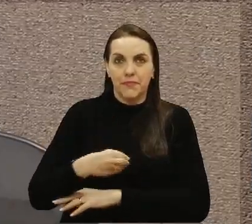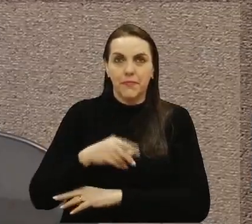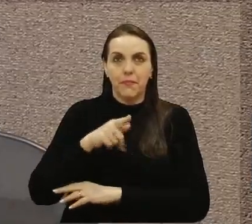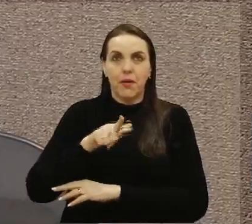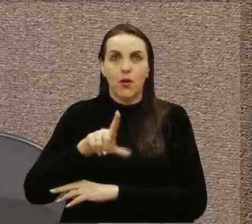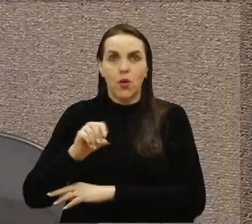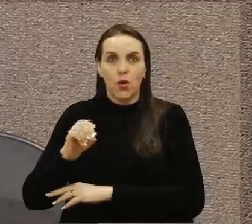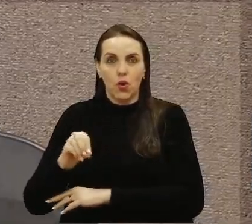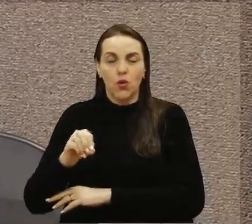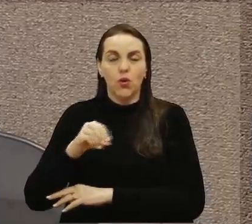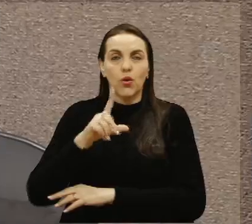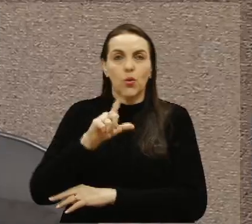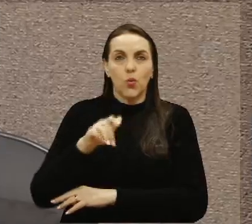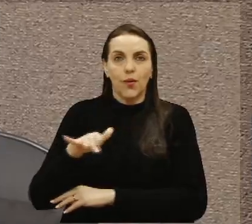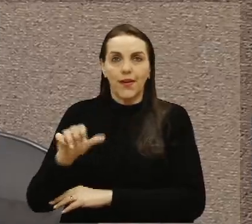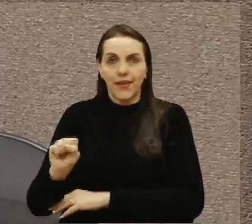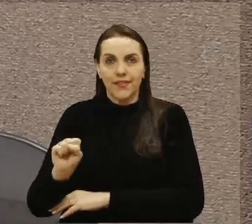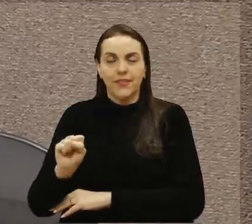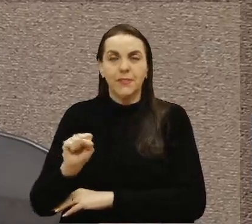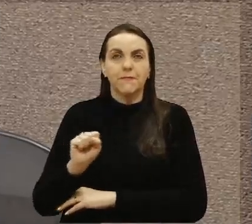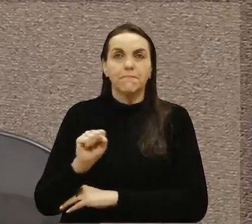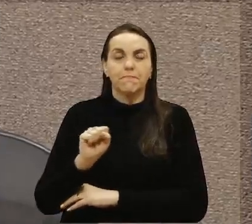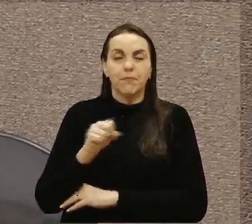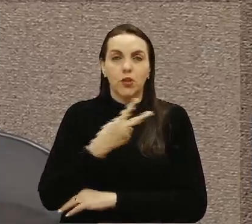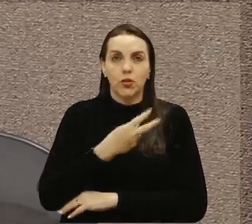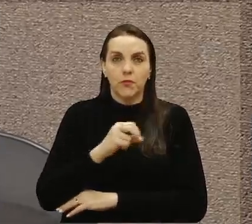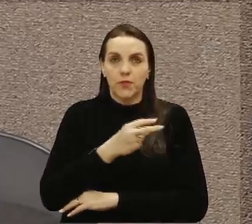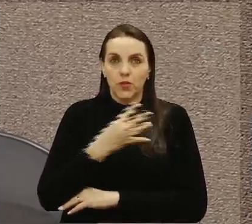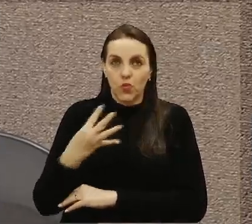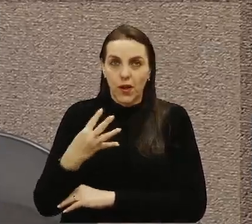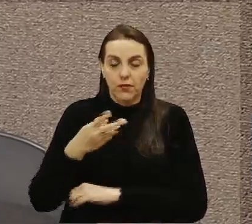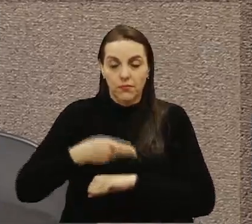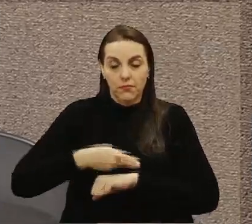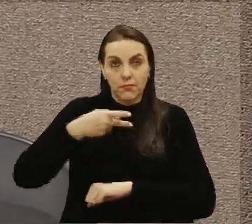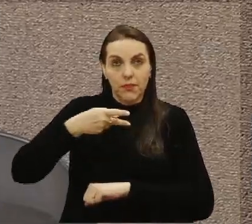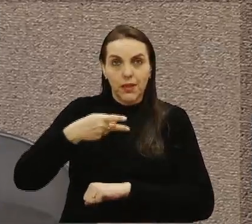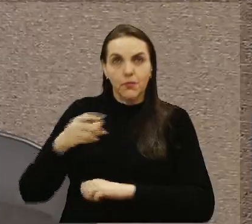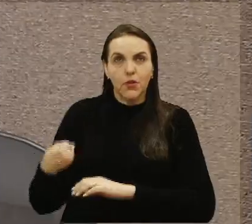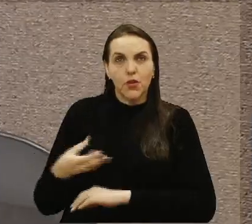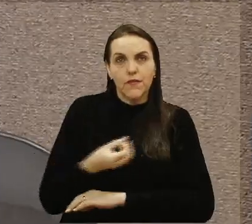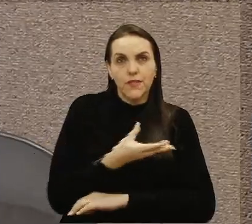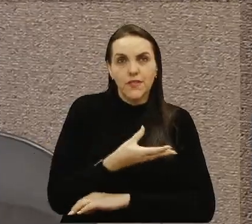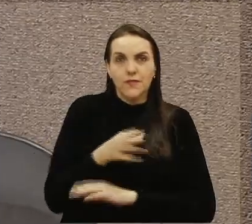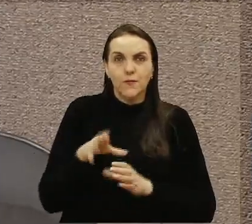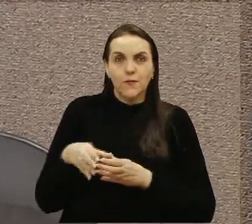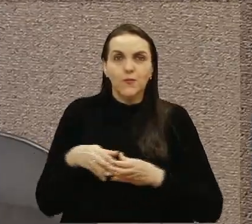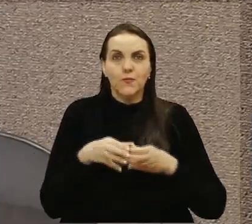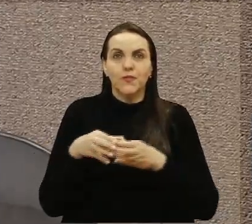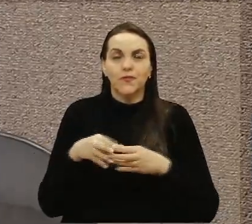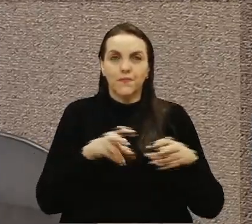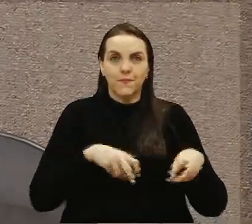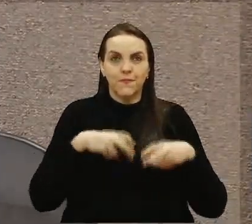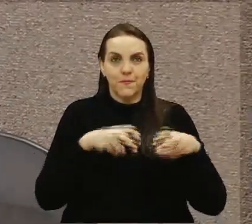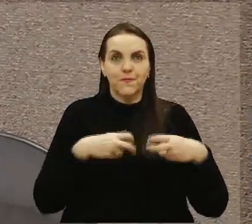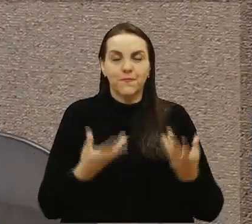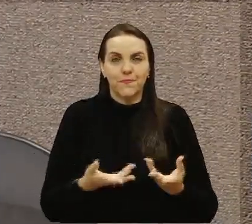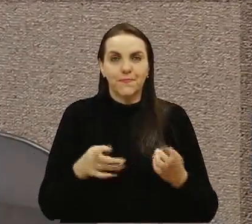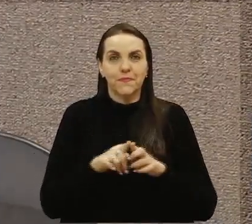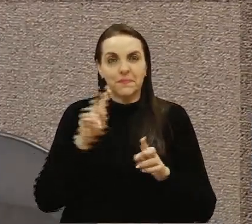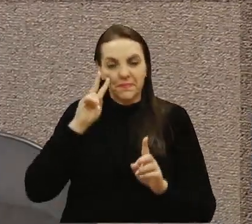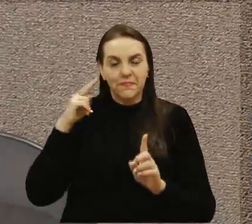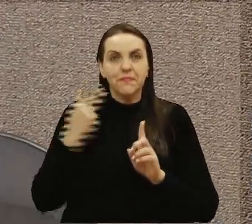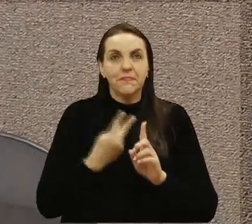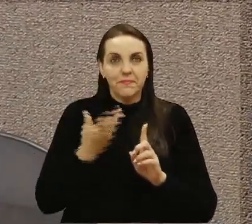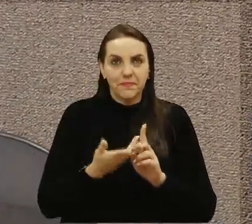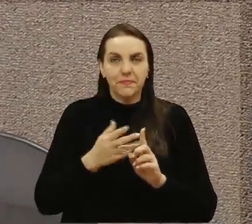Miguel. Recebeu, em 2024, um prêmio de inovação em turismo rural, que é o reconhecimento desse compromisso